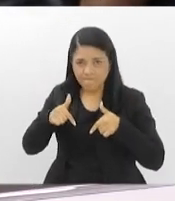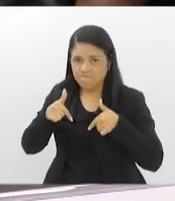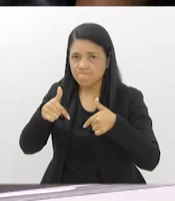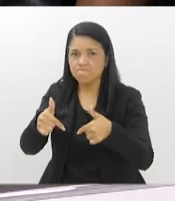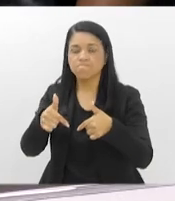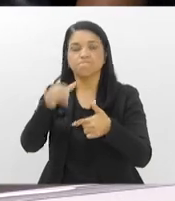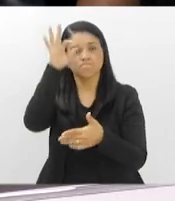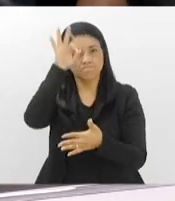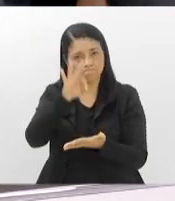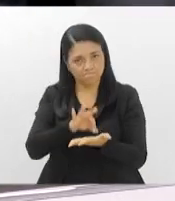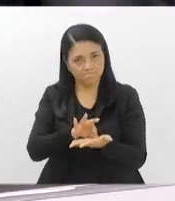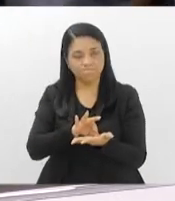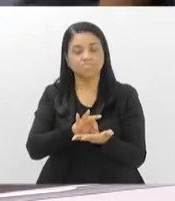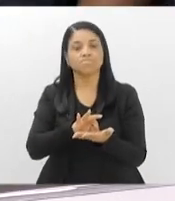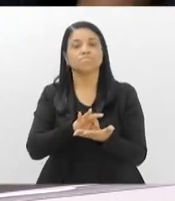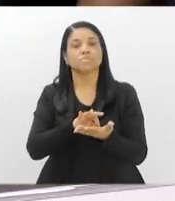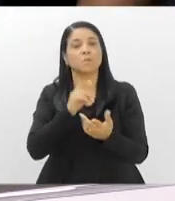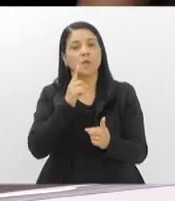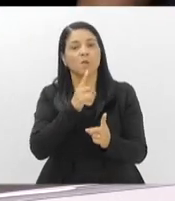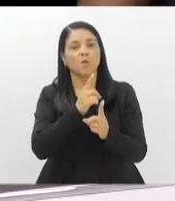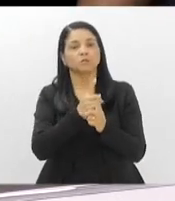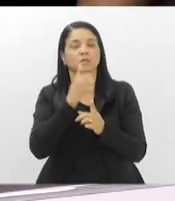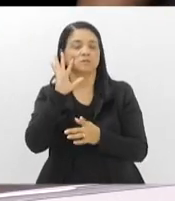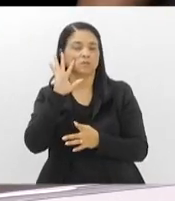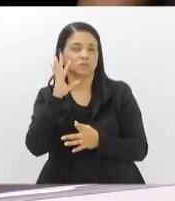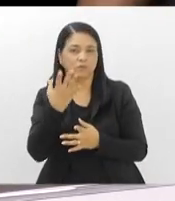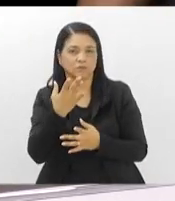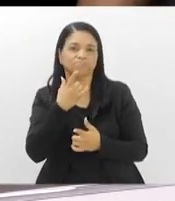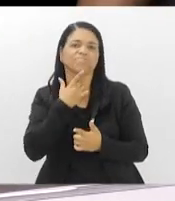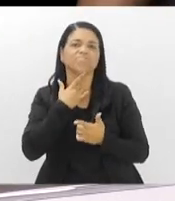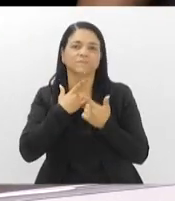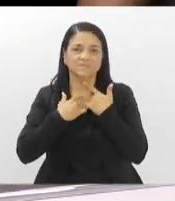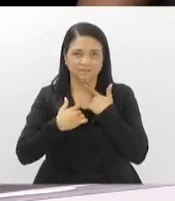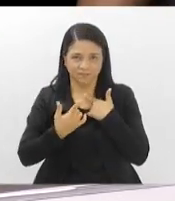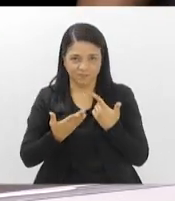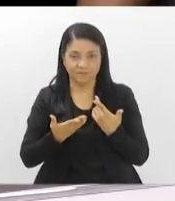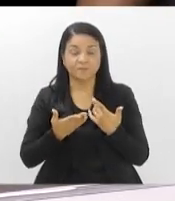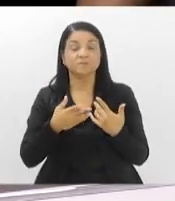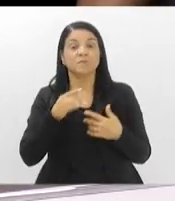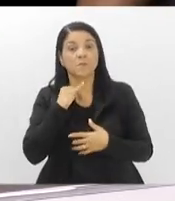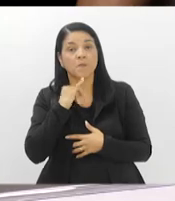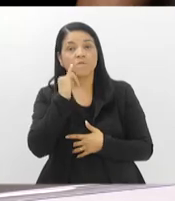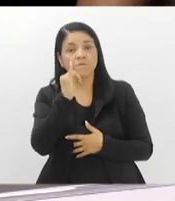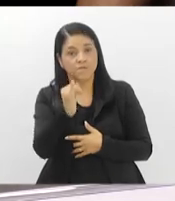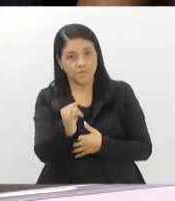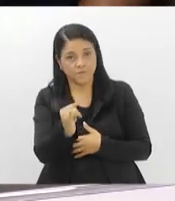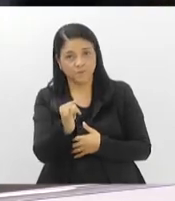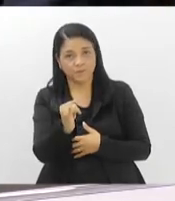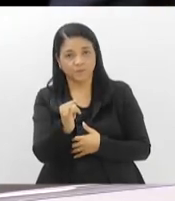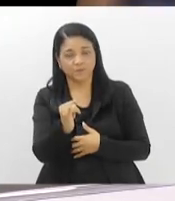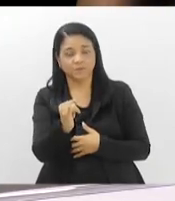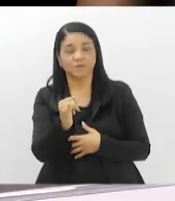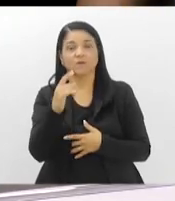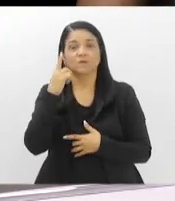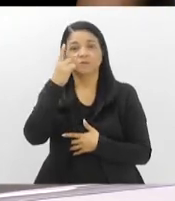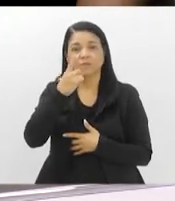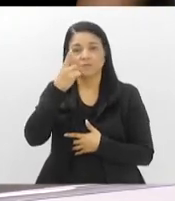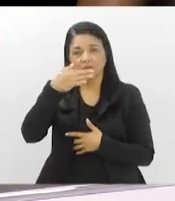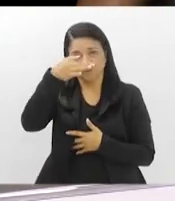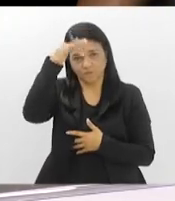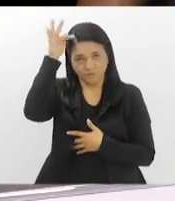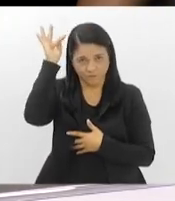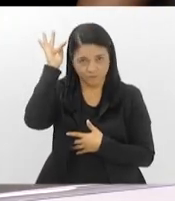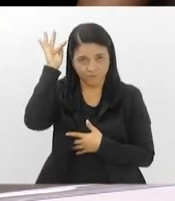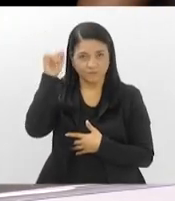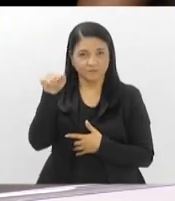efetivamente para encontrar a solução desejada mas dizer não é que eh o deputado Fred Pacheco